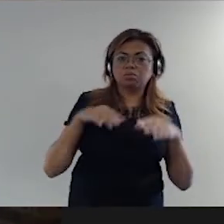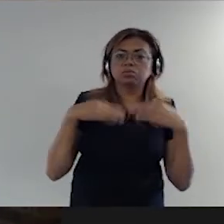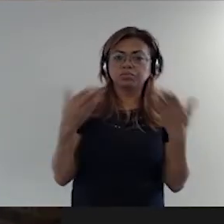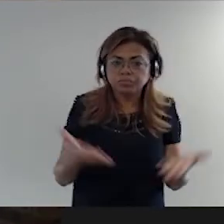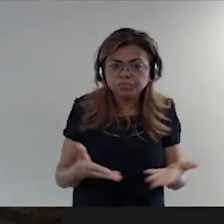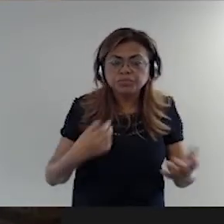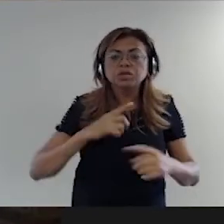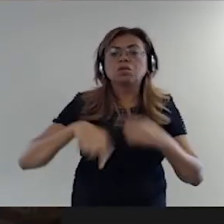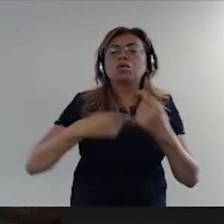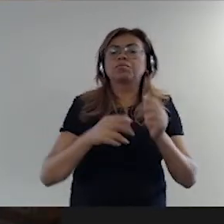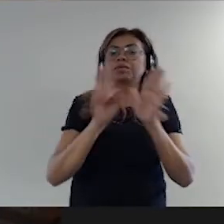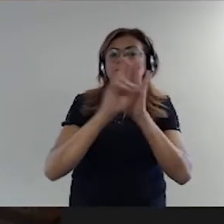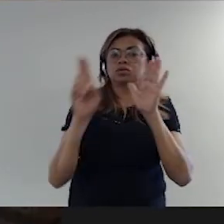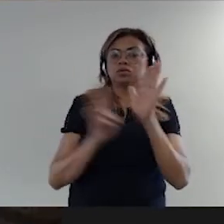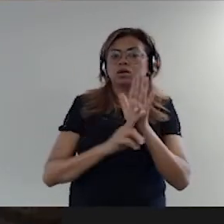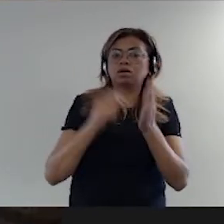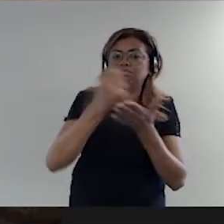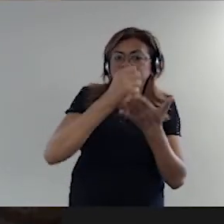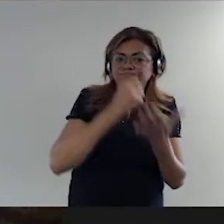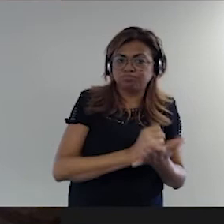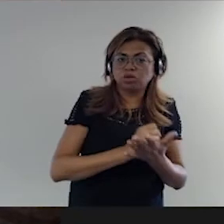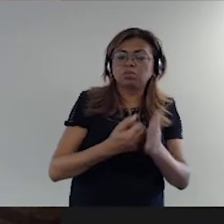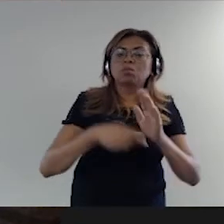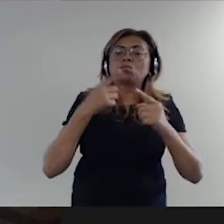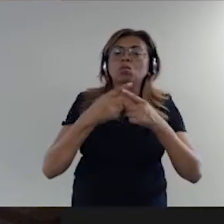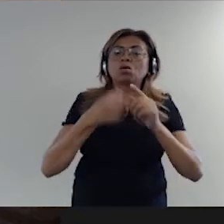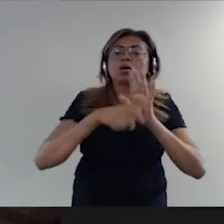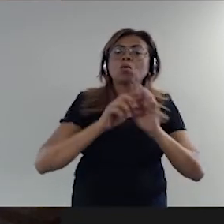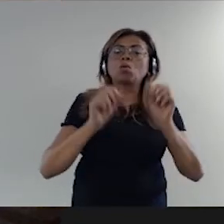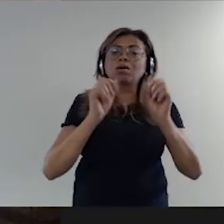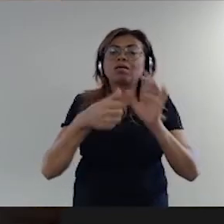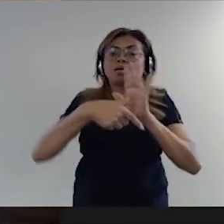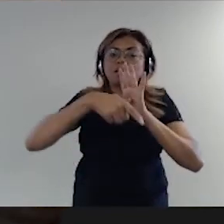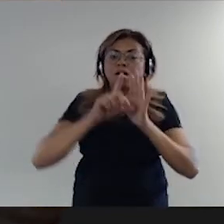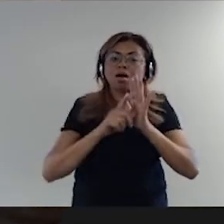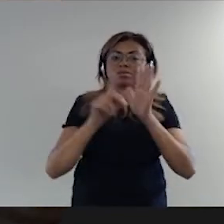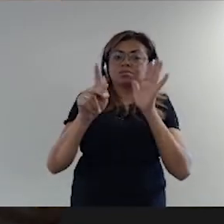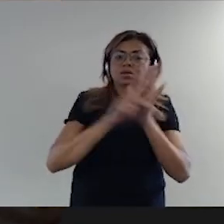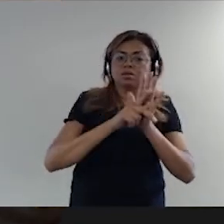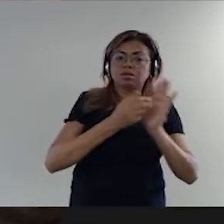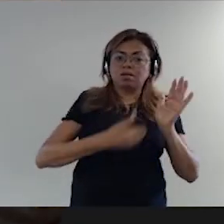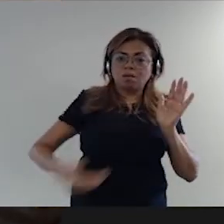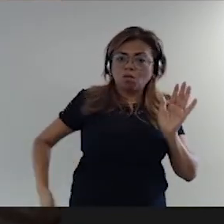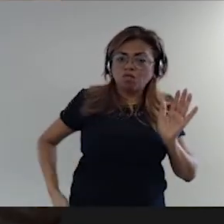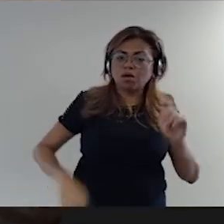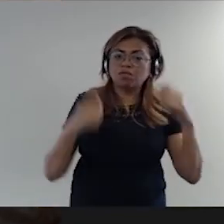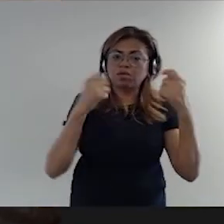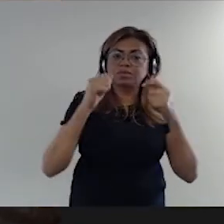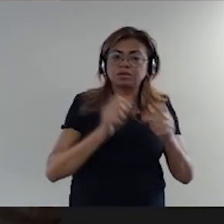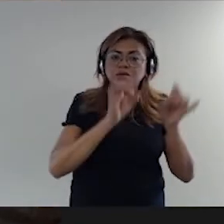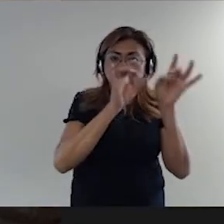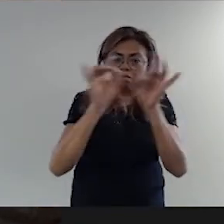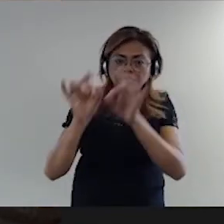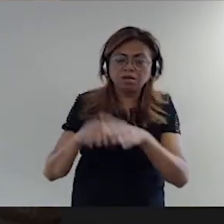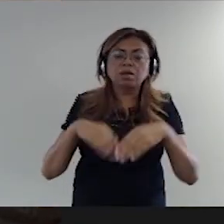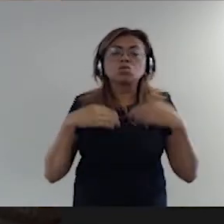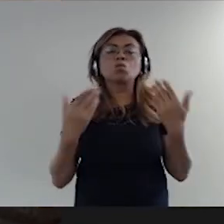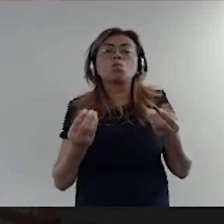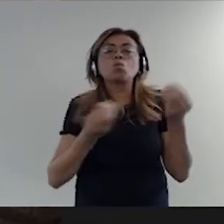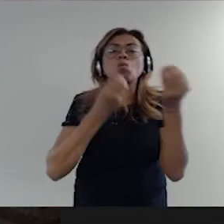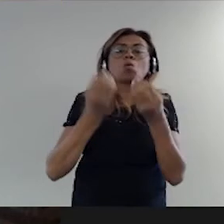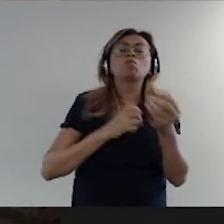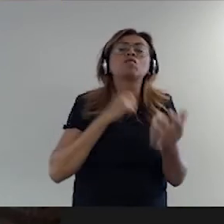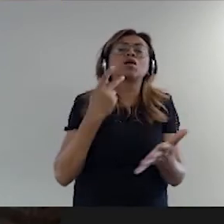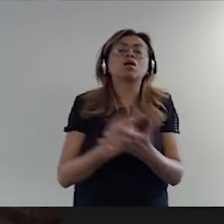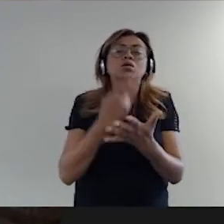de novas regras contratuais do que era público e passa a ser relacionado a ser tratado por leis de mercado, por